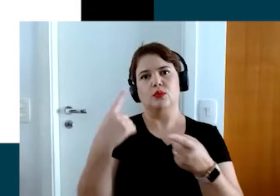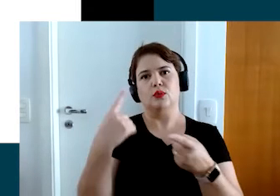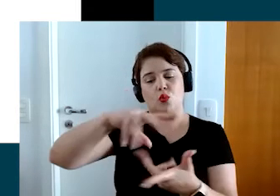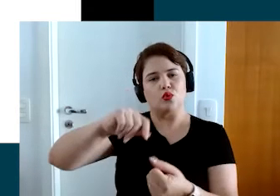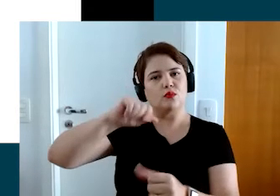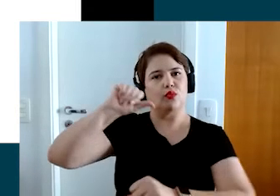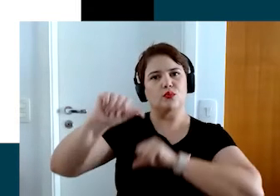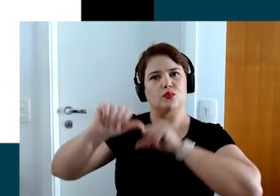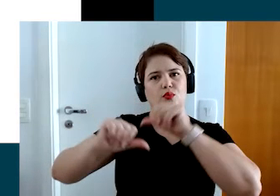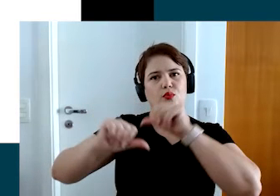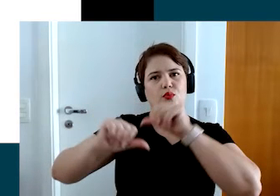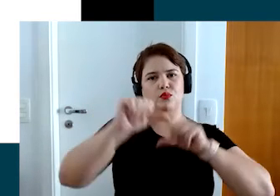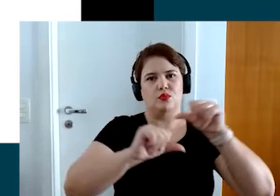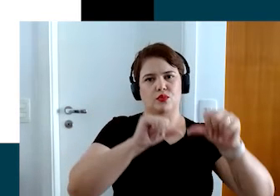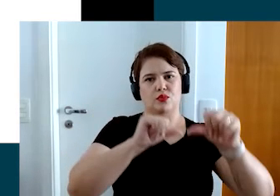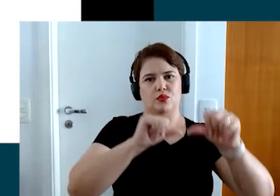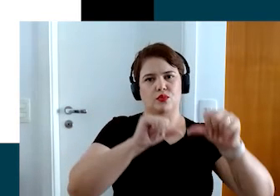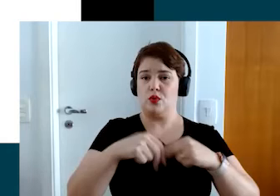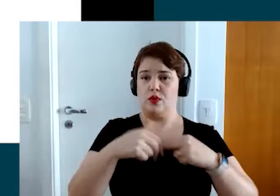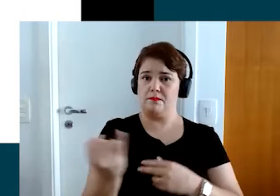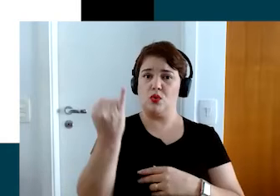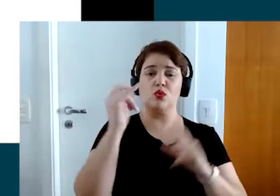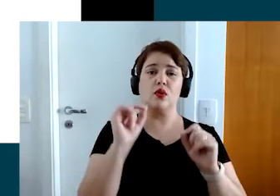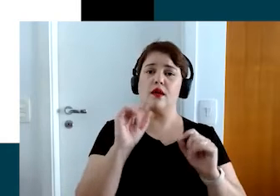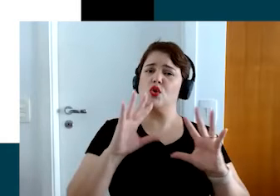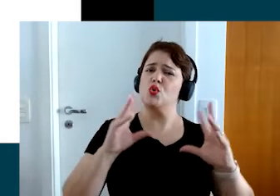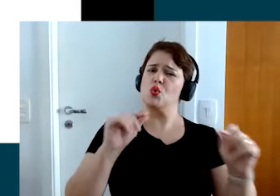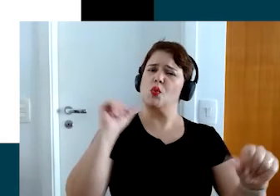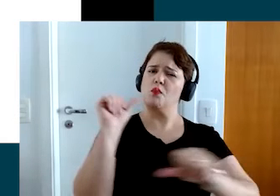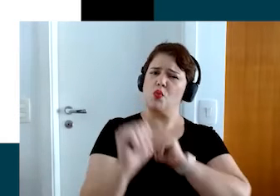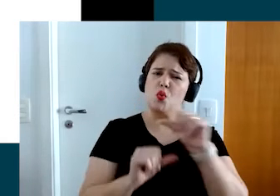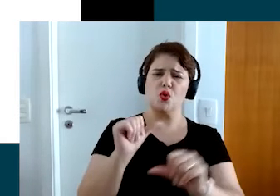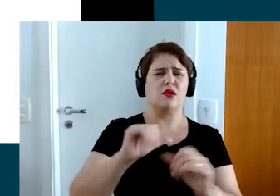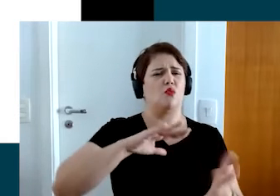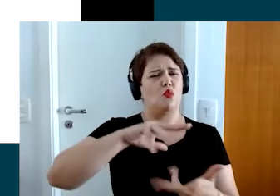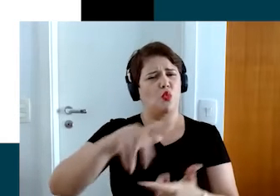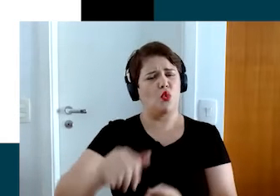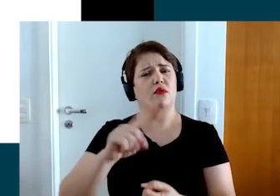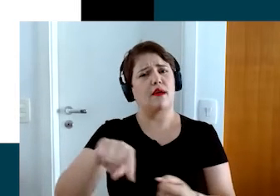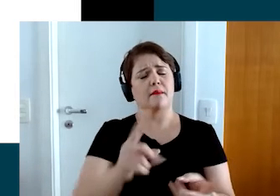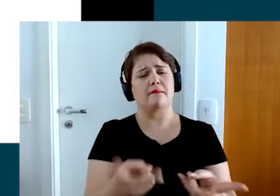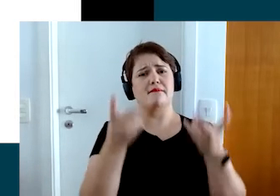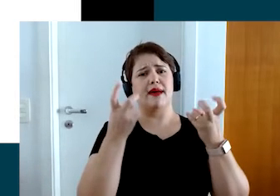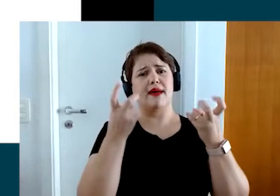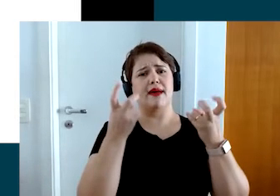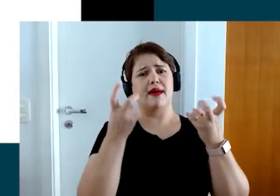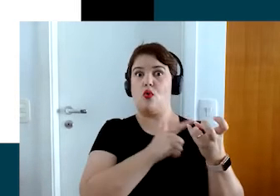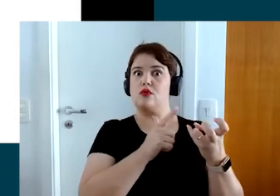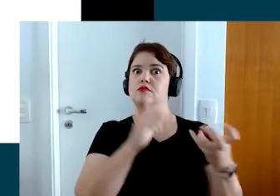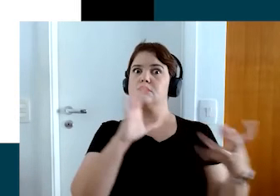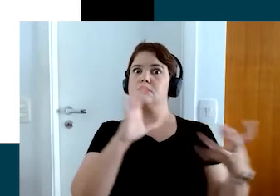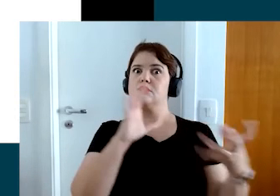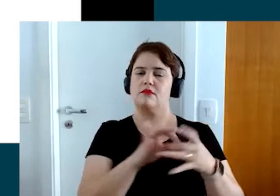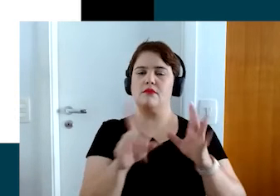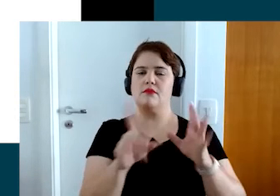e é importante que essas mudanças do mundo, né, elas sejam percebidas, captadas e que as empresas